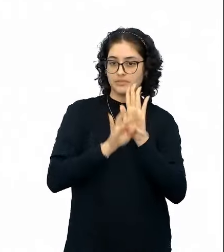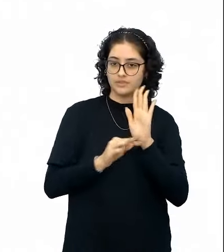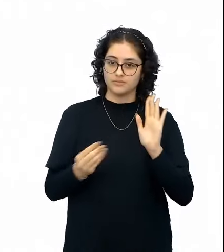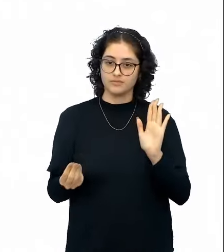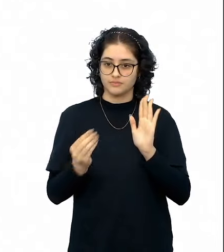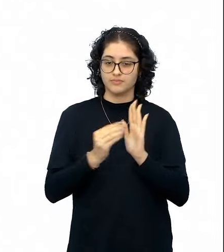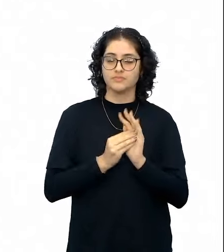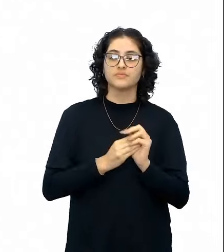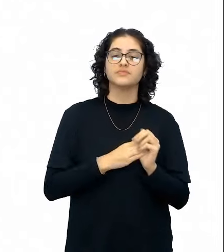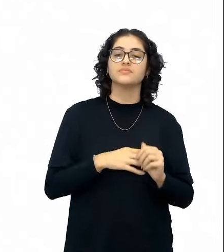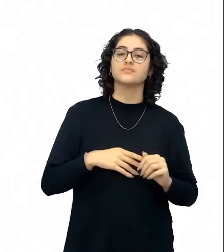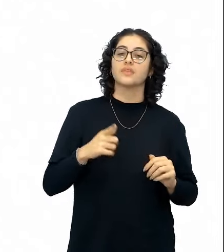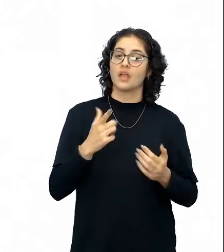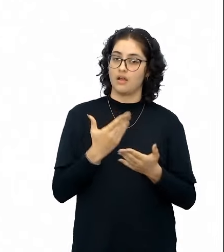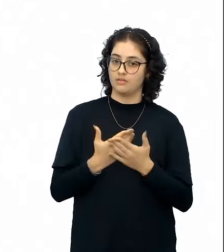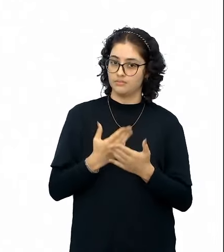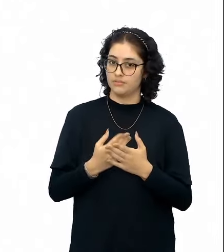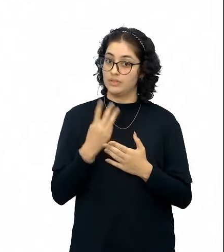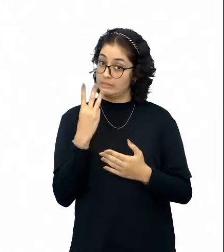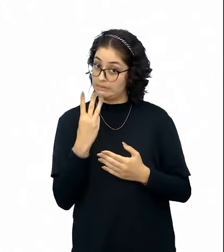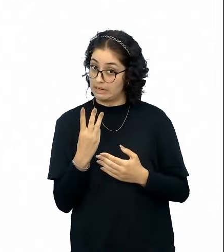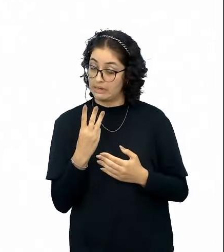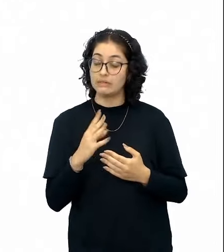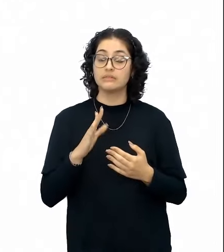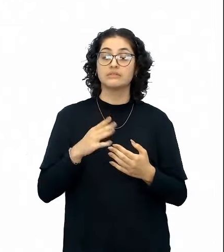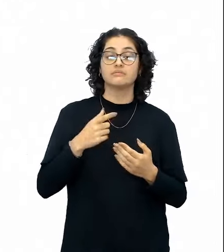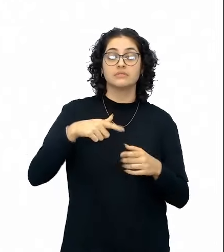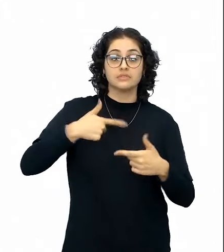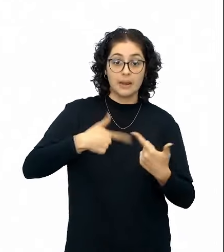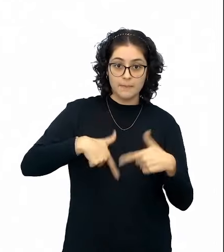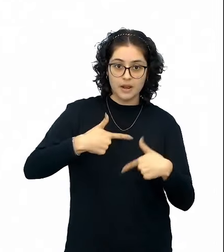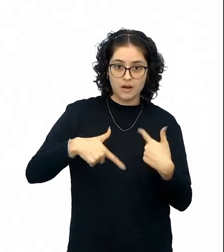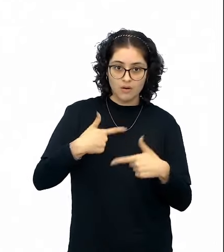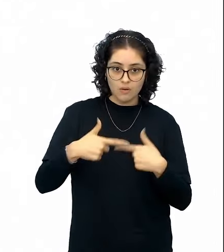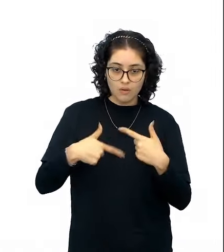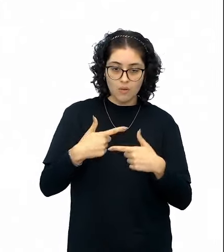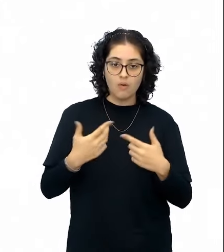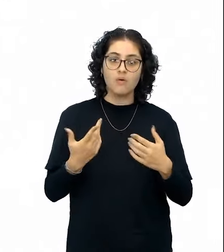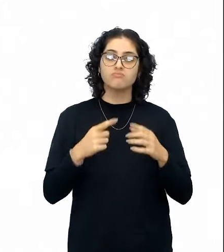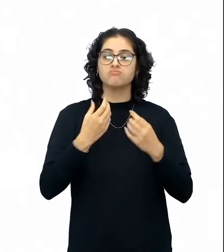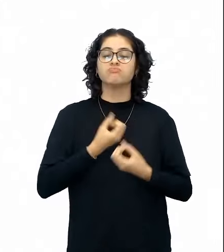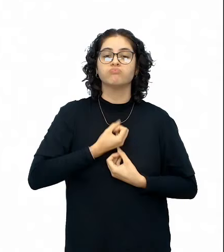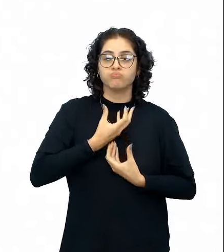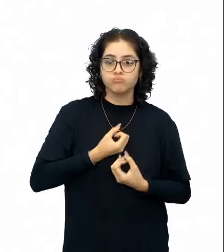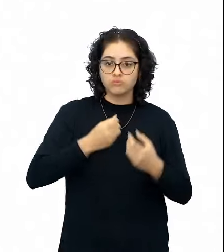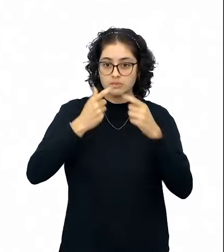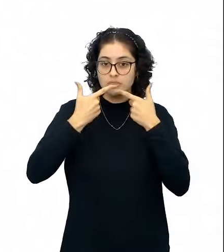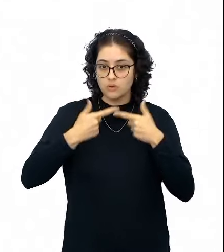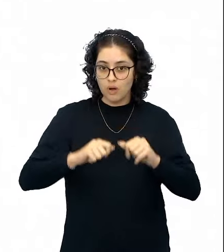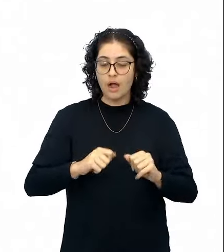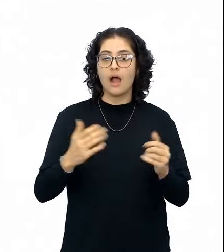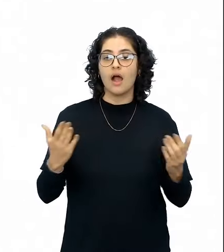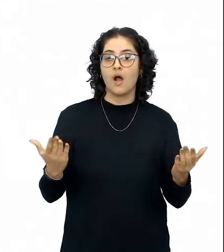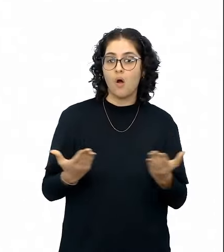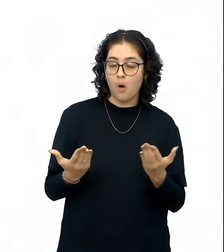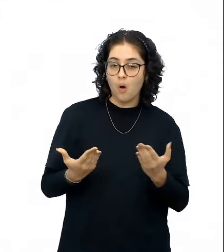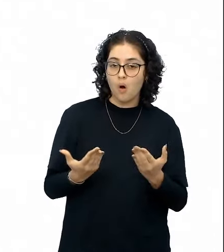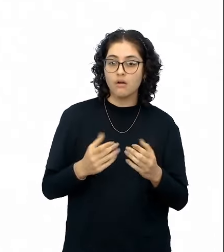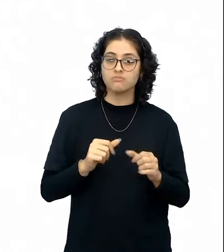relembrando, na aula 3, trabalhamos com figuras de linguagem nos poemas. Agora nós vamos para figuras de